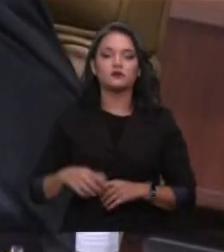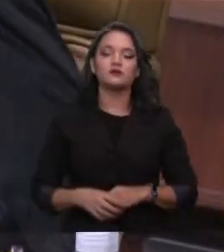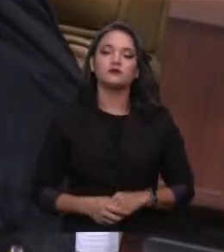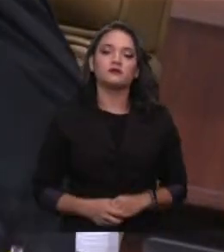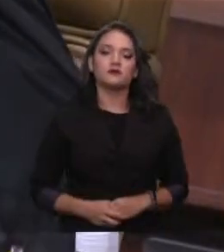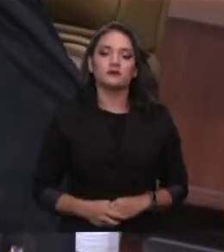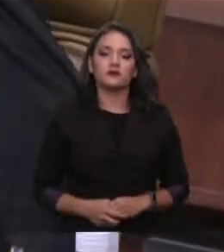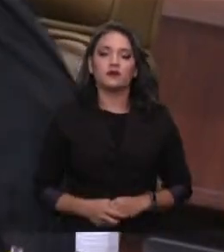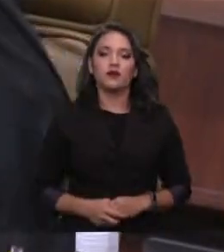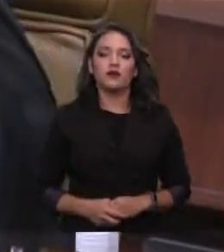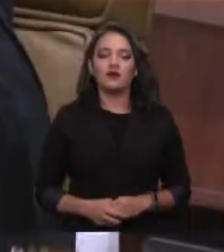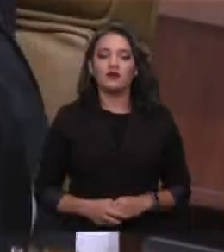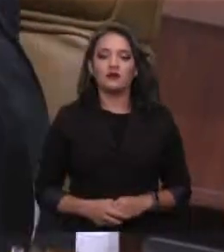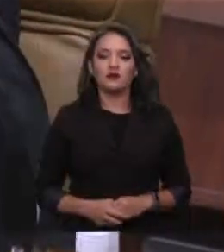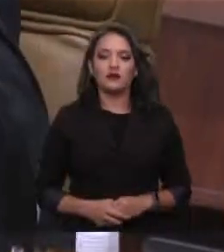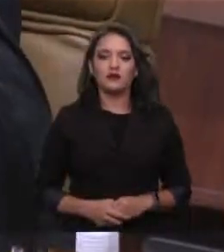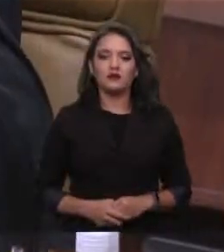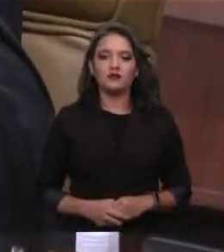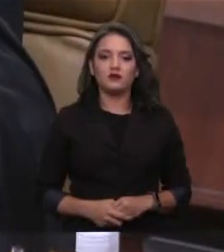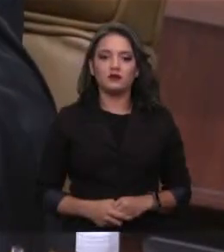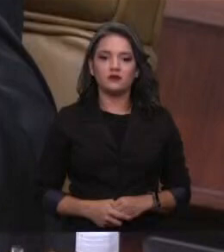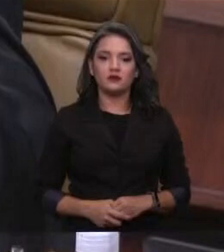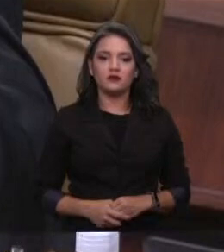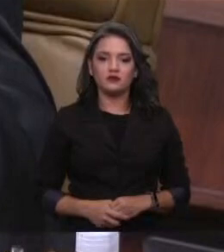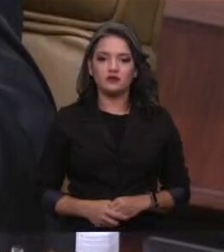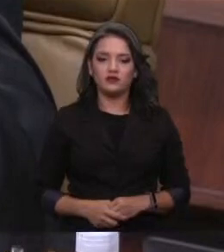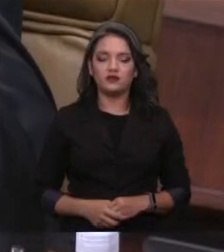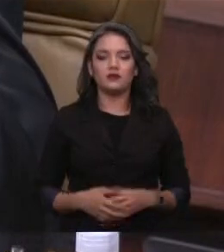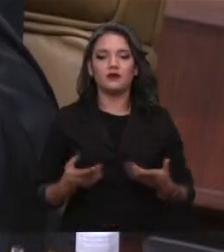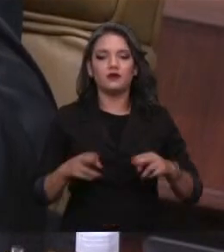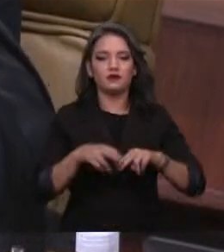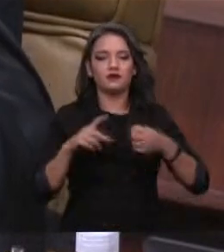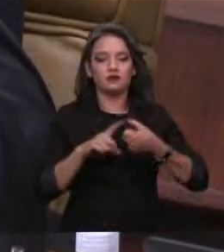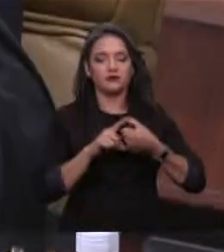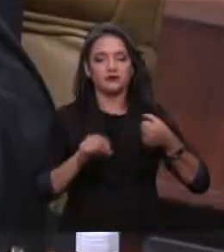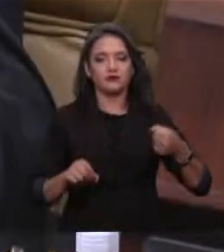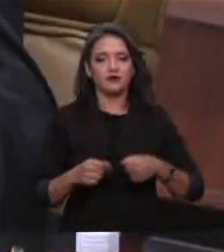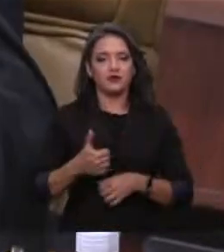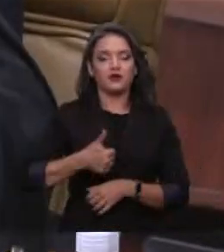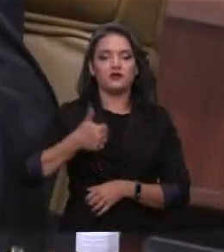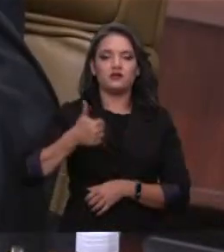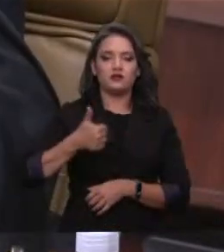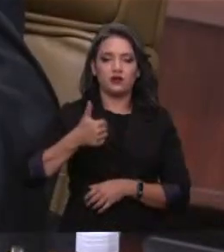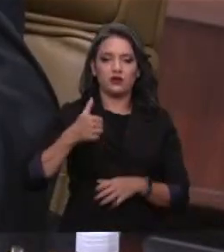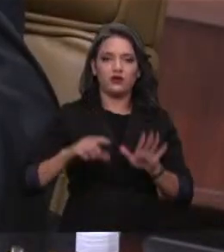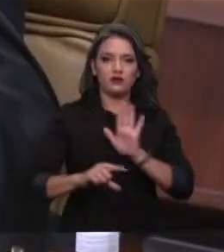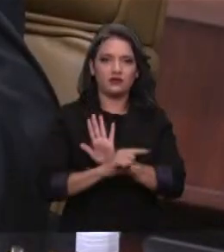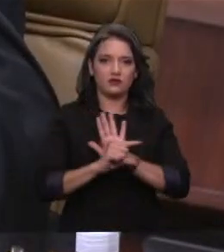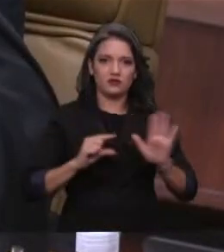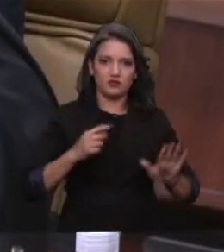à luz do artigo 1º, parágrafo 4º,